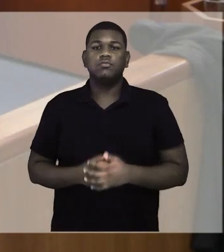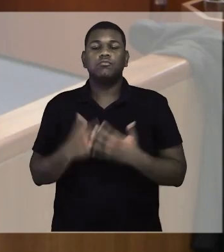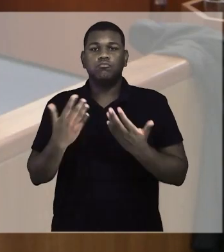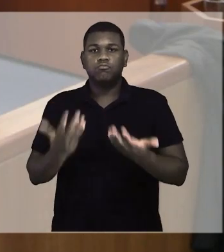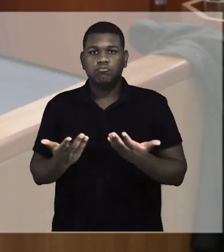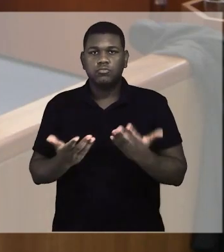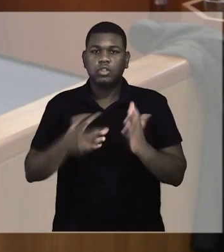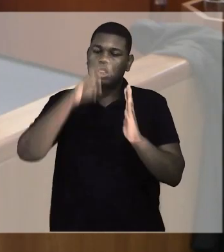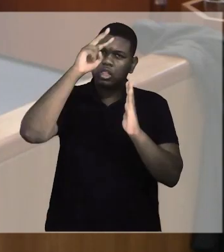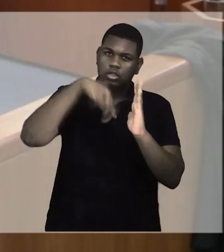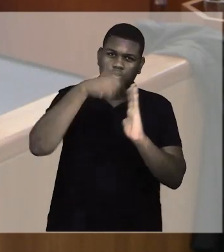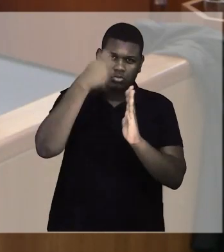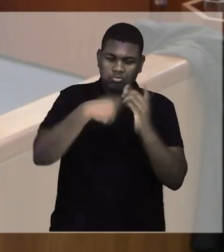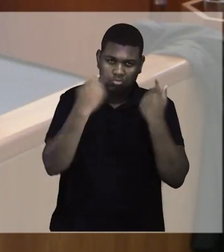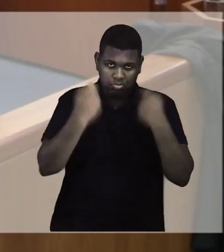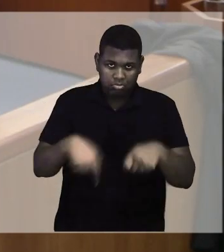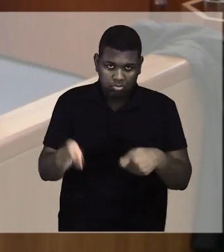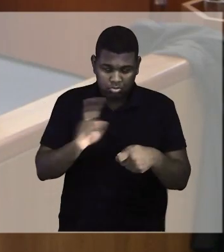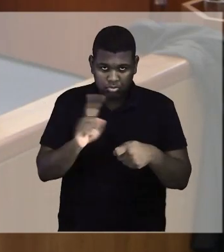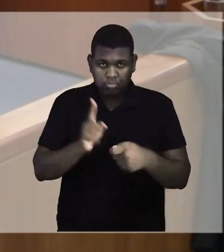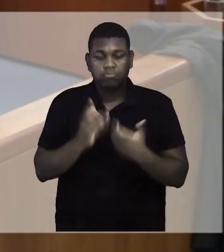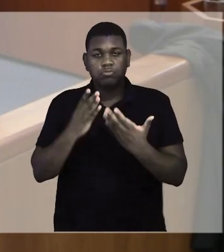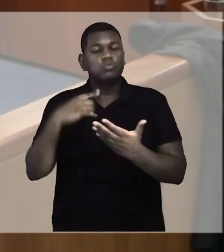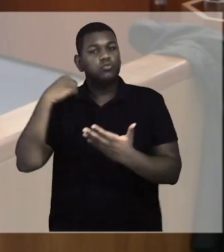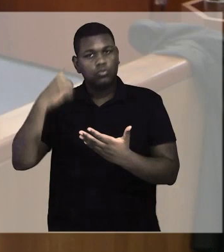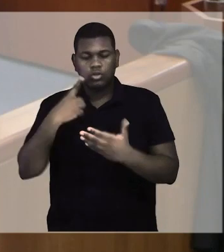Celso Jesus Mourade. Então,